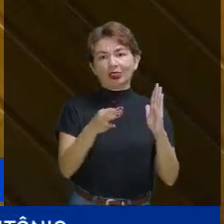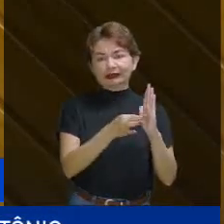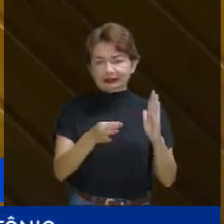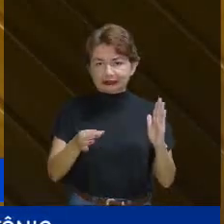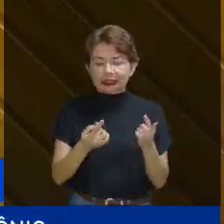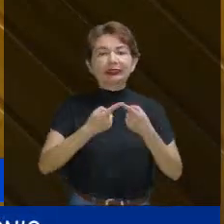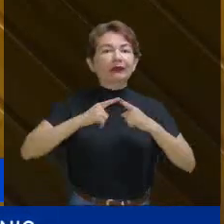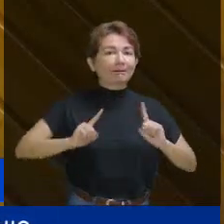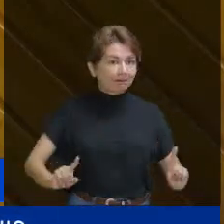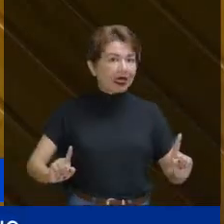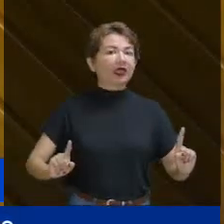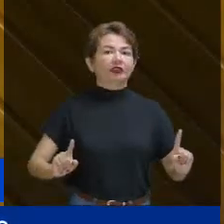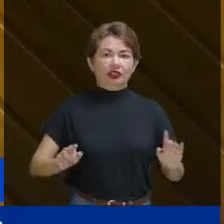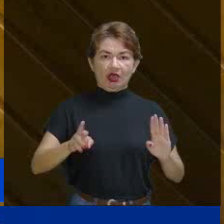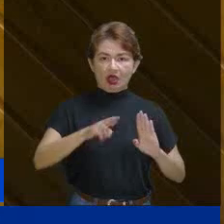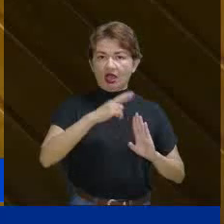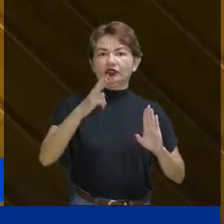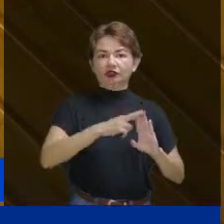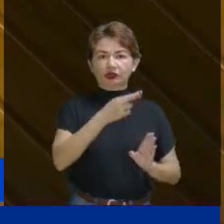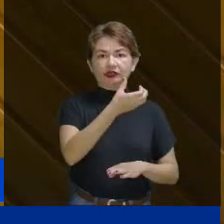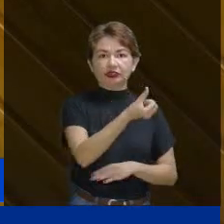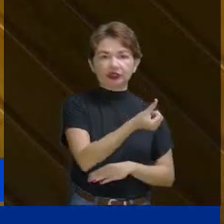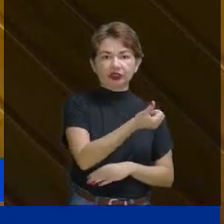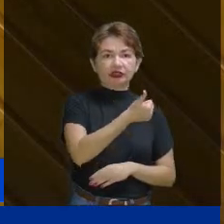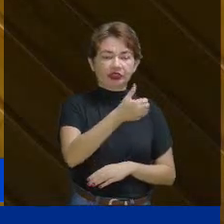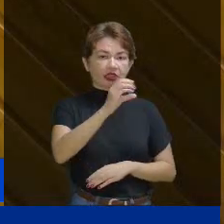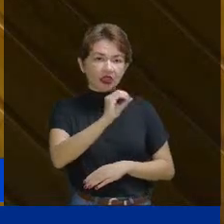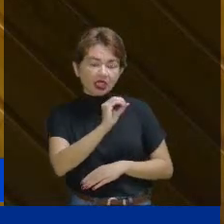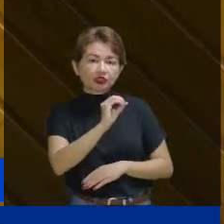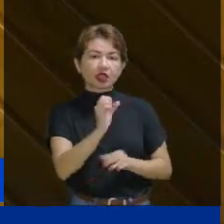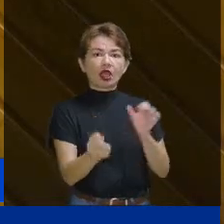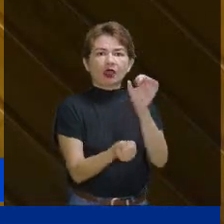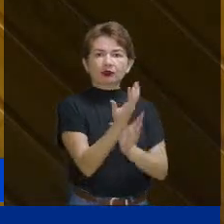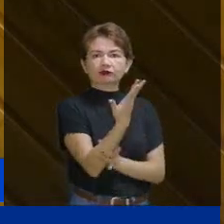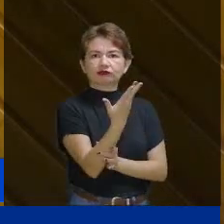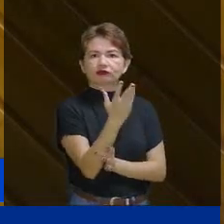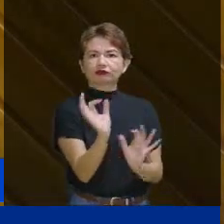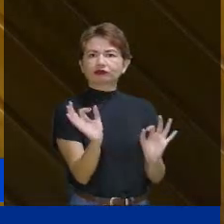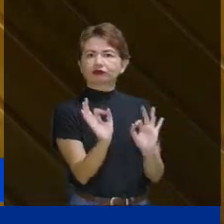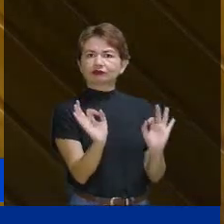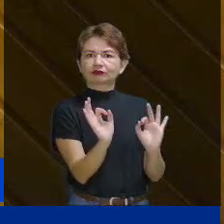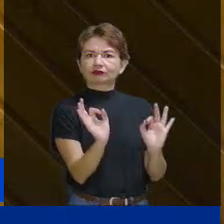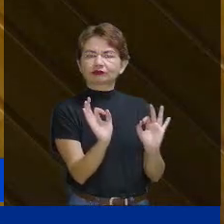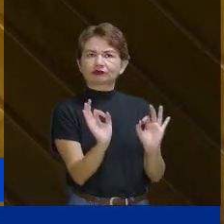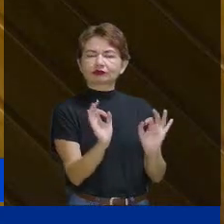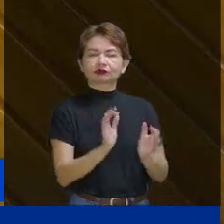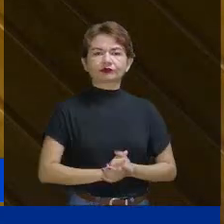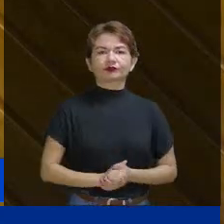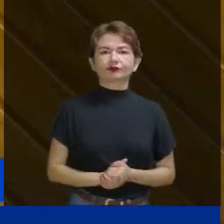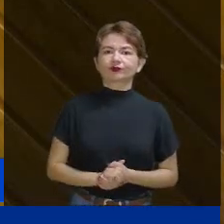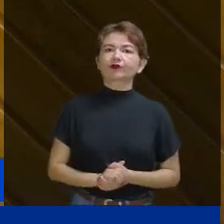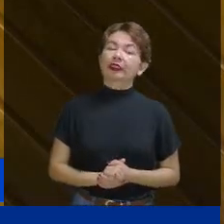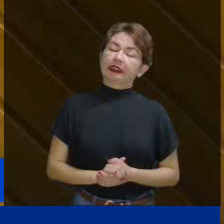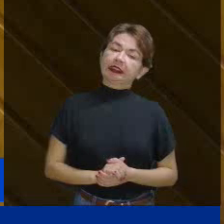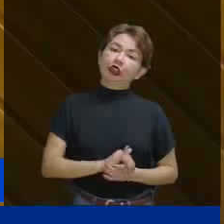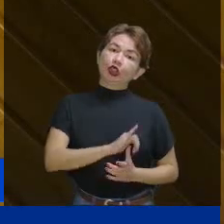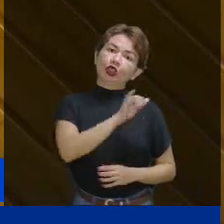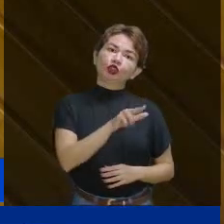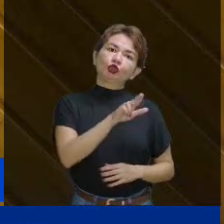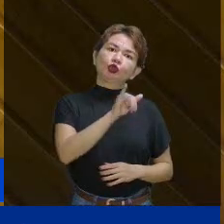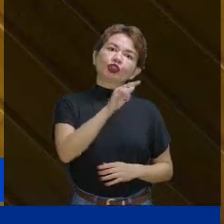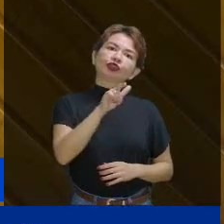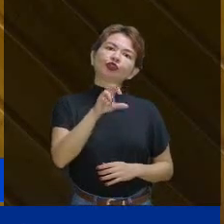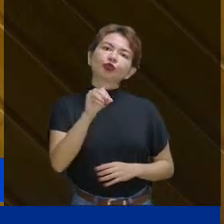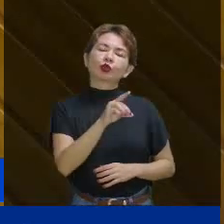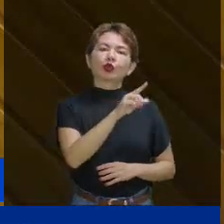não se tratou, na resolução 610, de criação de juízos de garantias. O que aí sim, dentro de